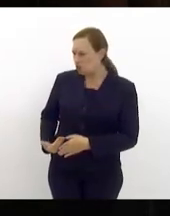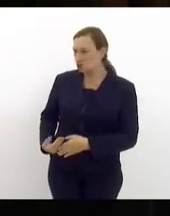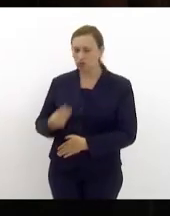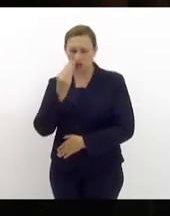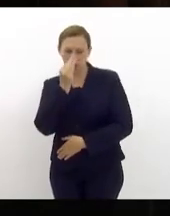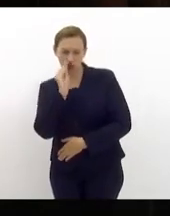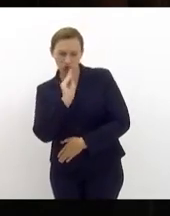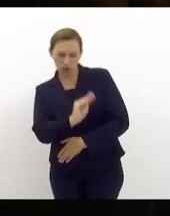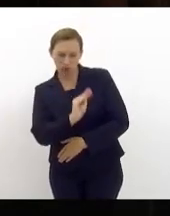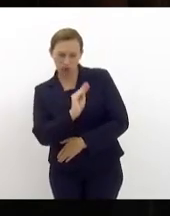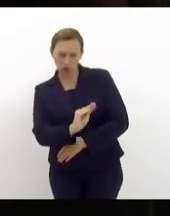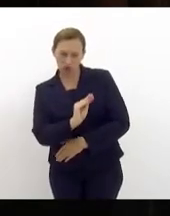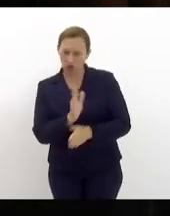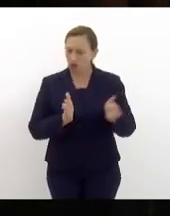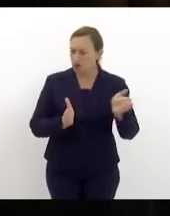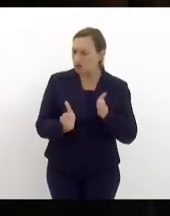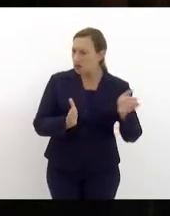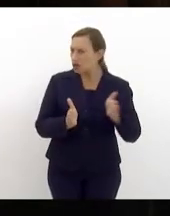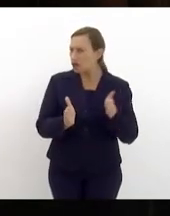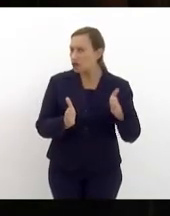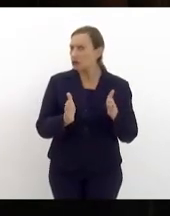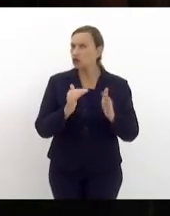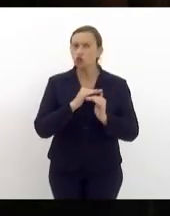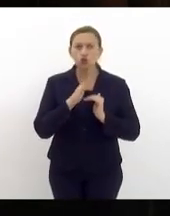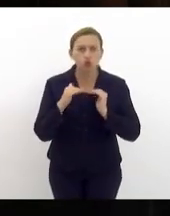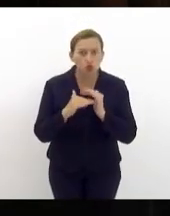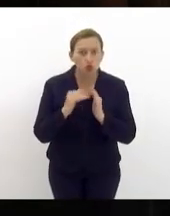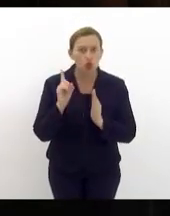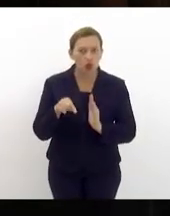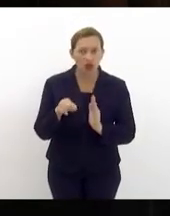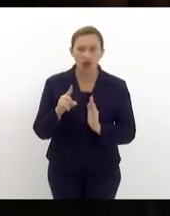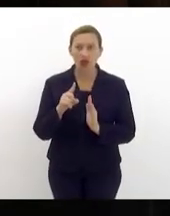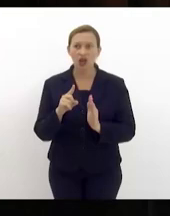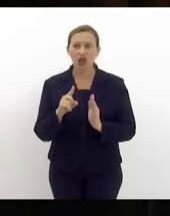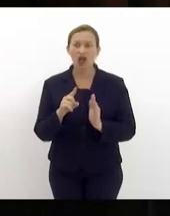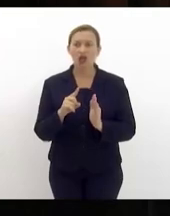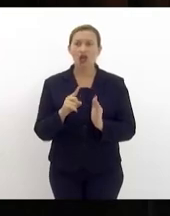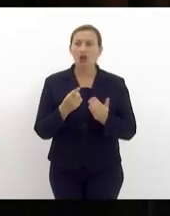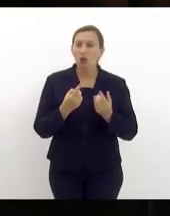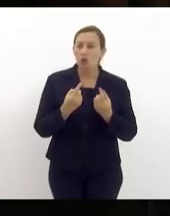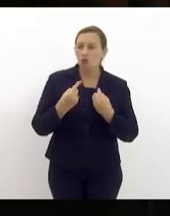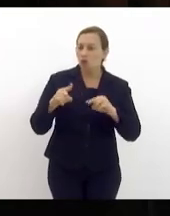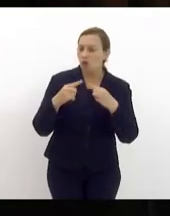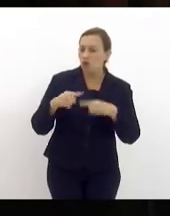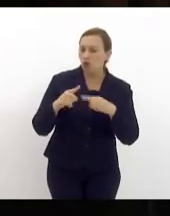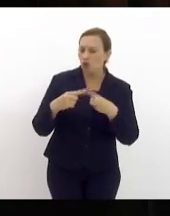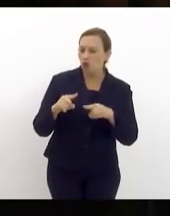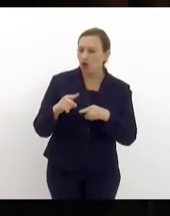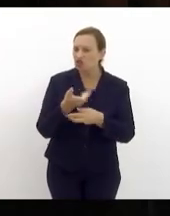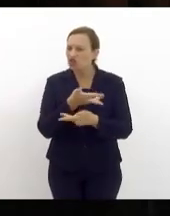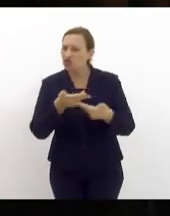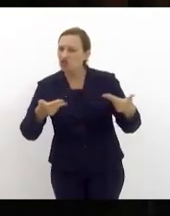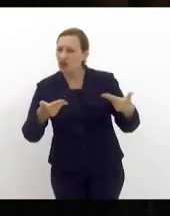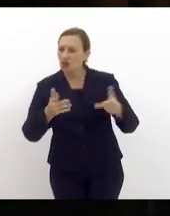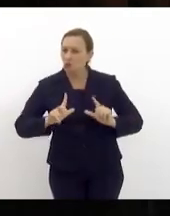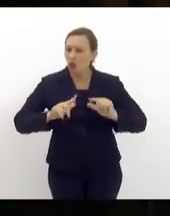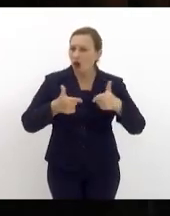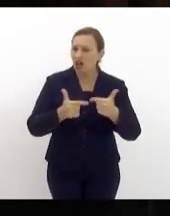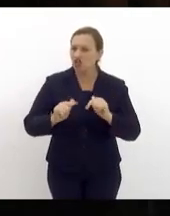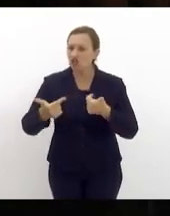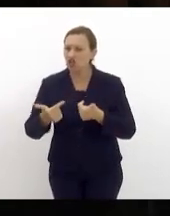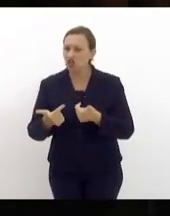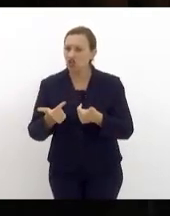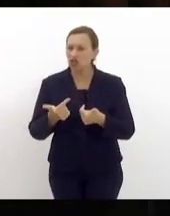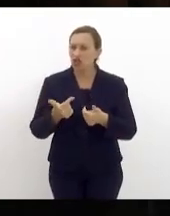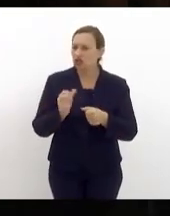omitiu durante esse período inteiro, né? Na verdade, não se omitiu, ele provocou diversas formas de